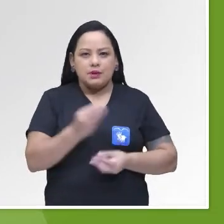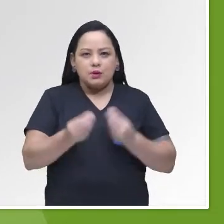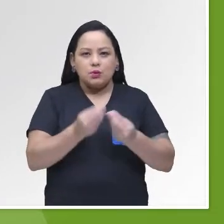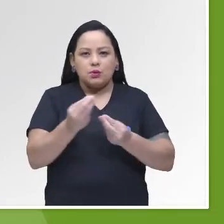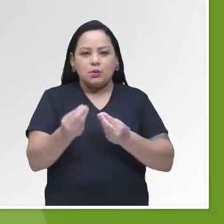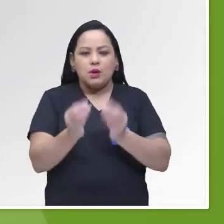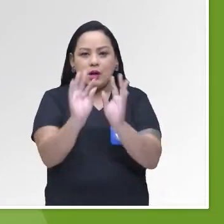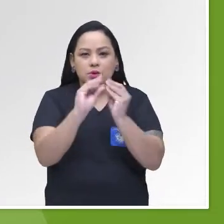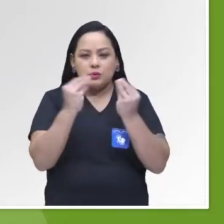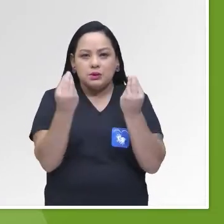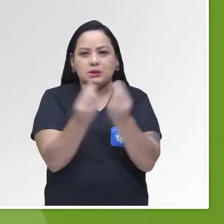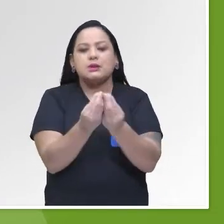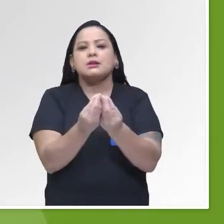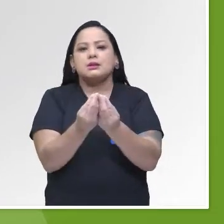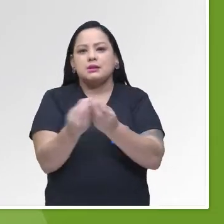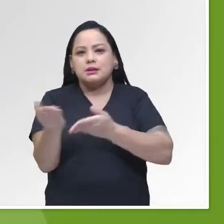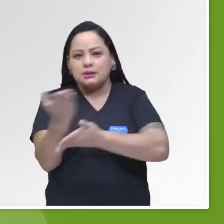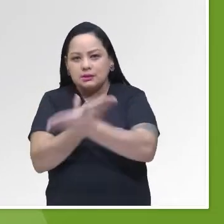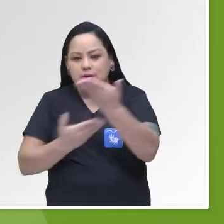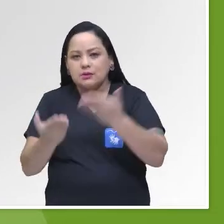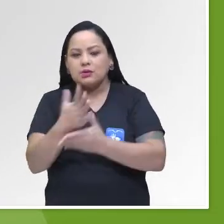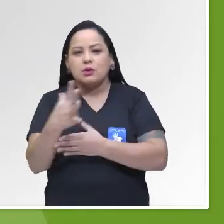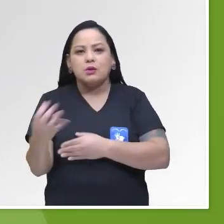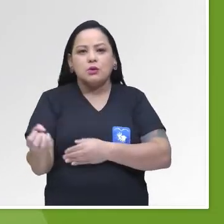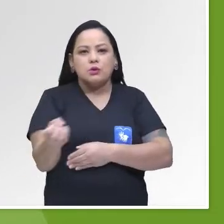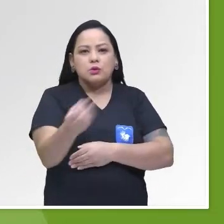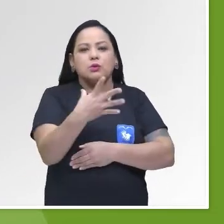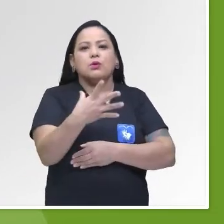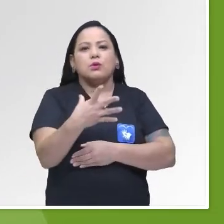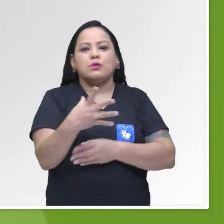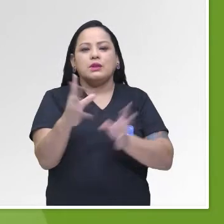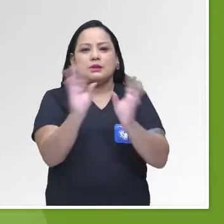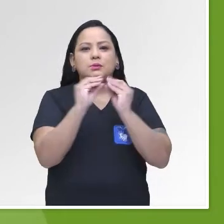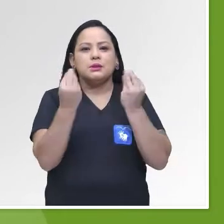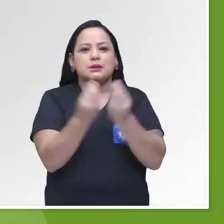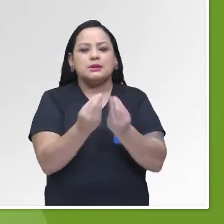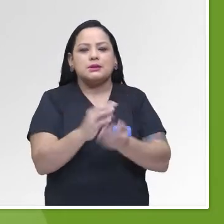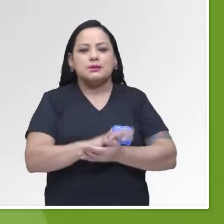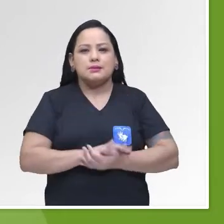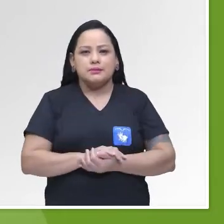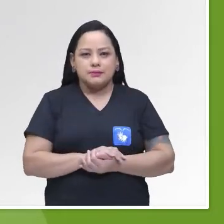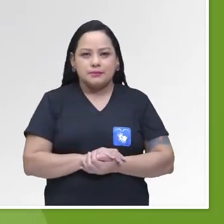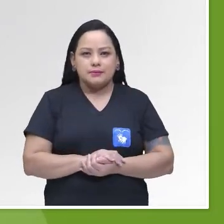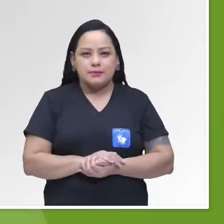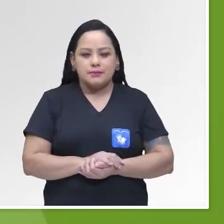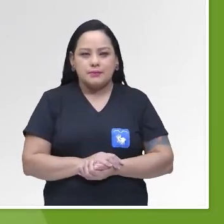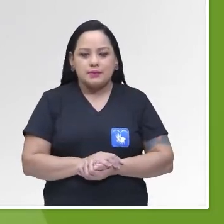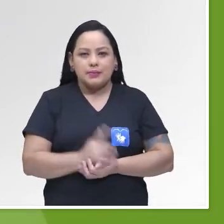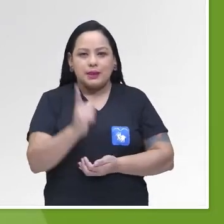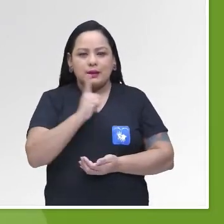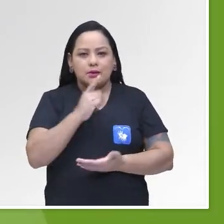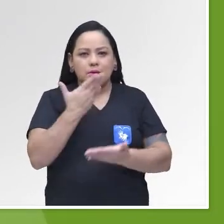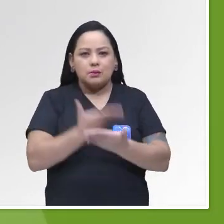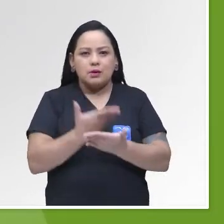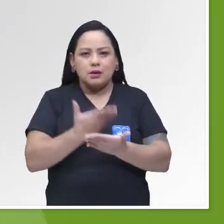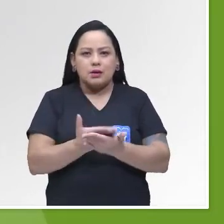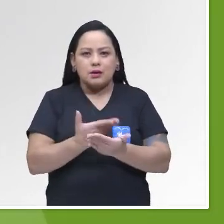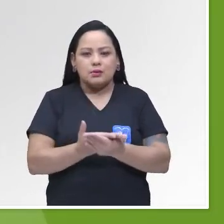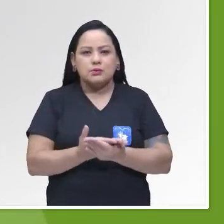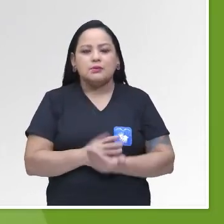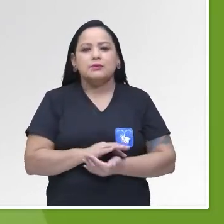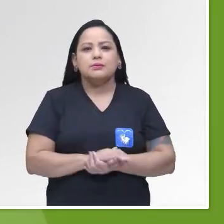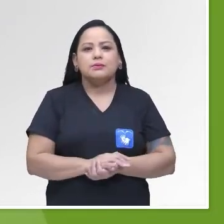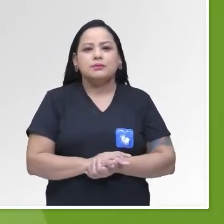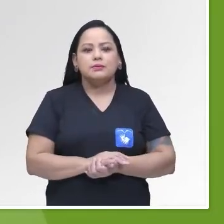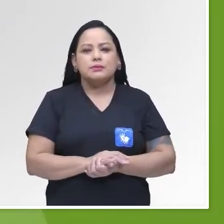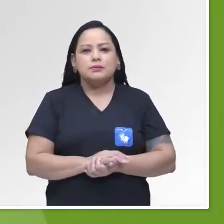entre si, formando novas substâncias. E teve uma aula síncrona, né? Essa aula